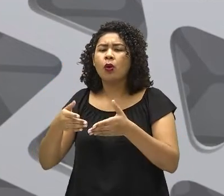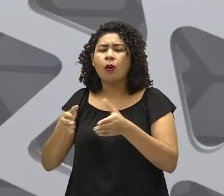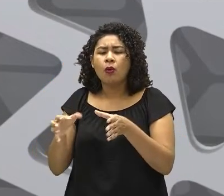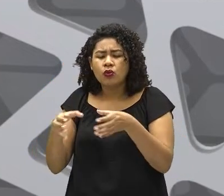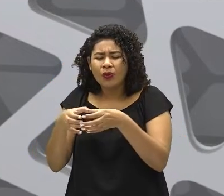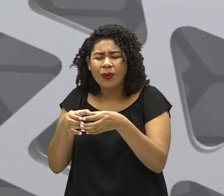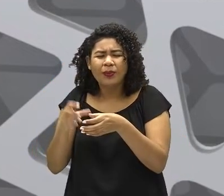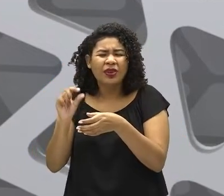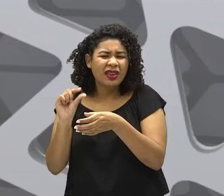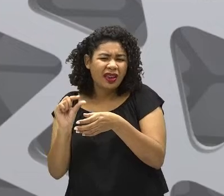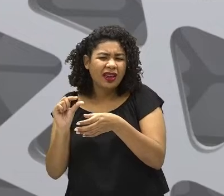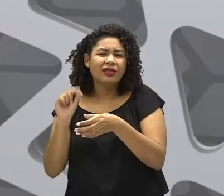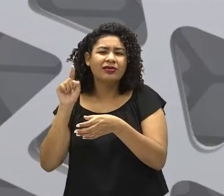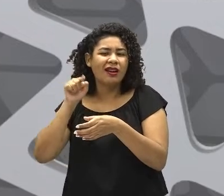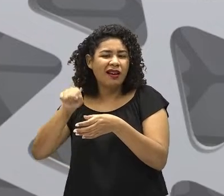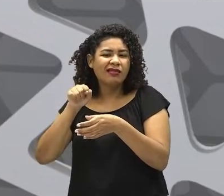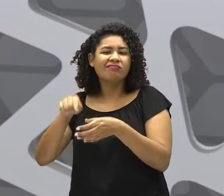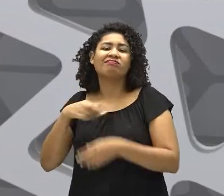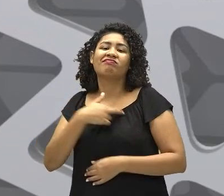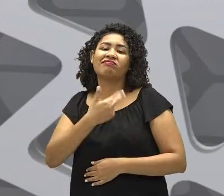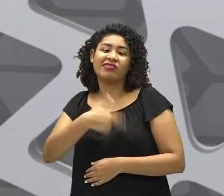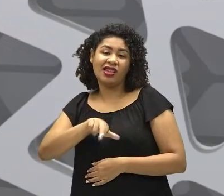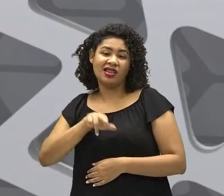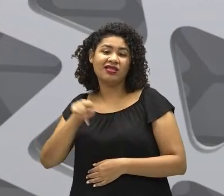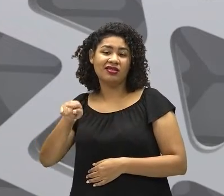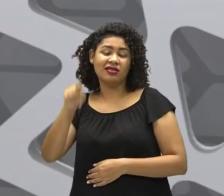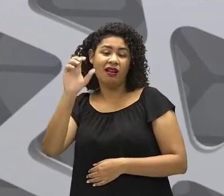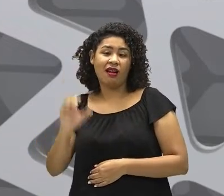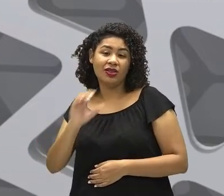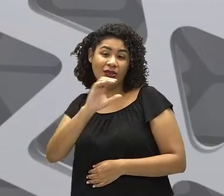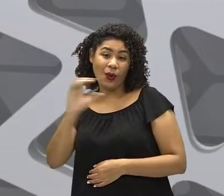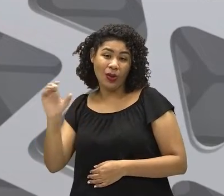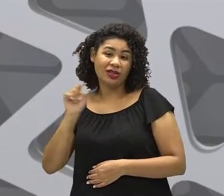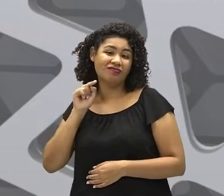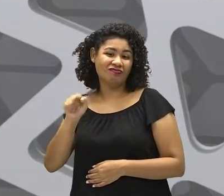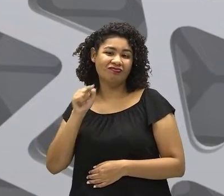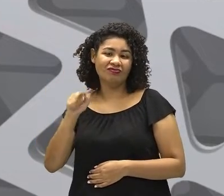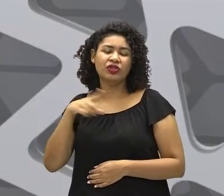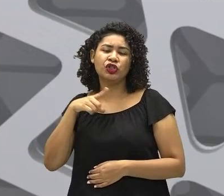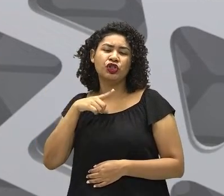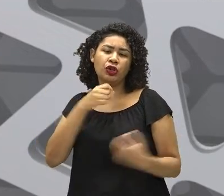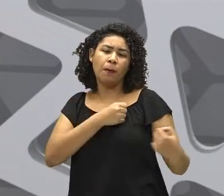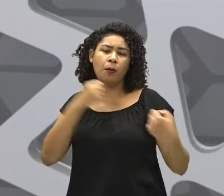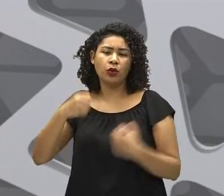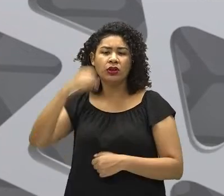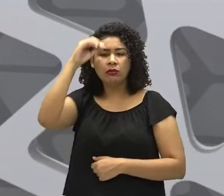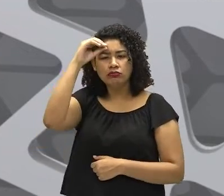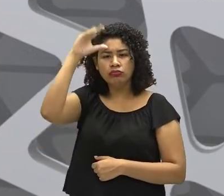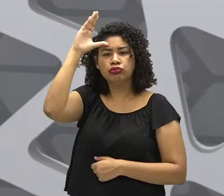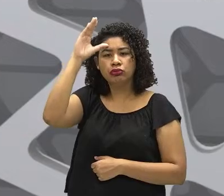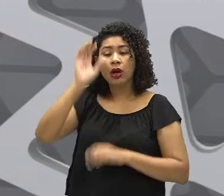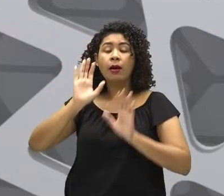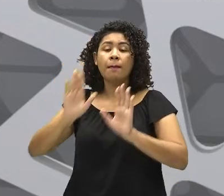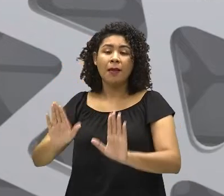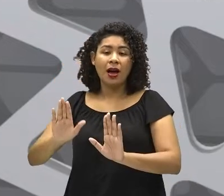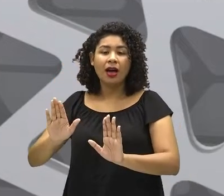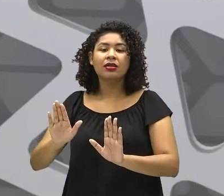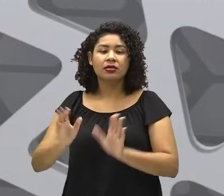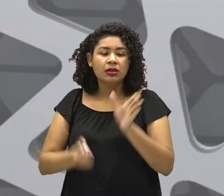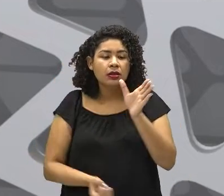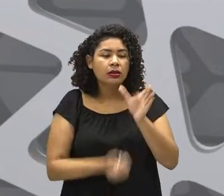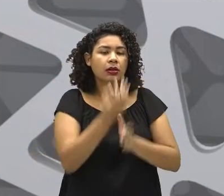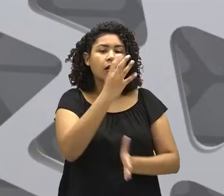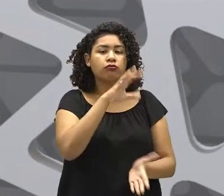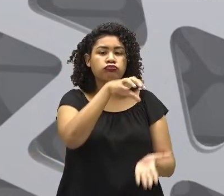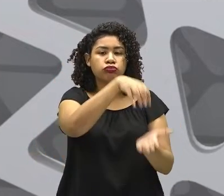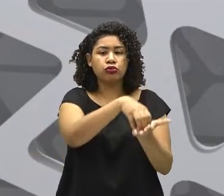a gente sabe, durante a Idade Média, nas mãos apenas da Igreja Católica. Mas, com a criação das primeiras